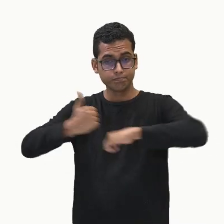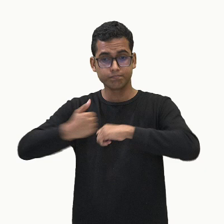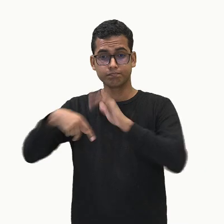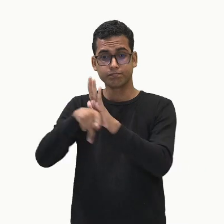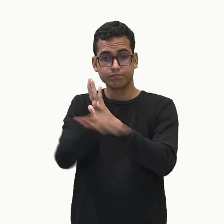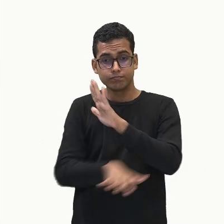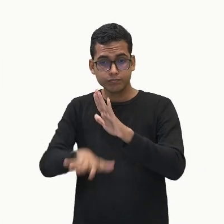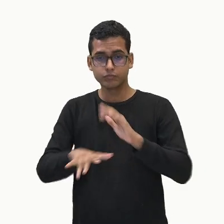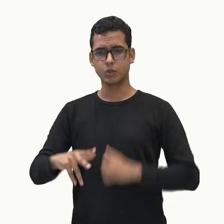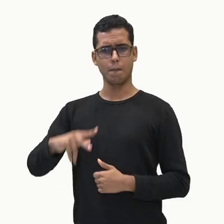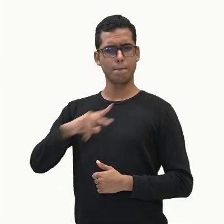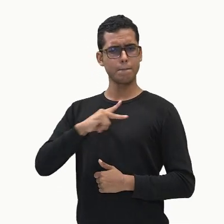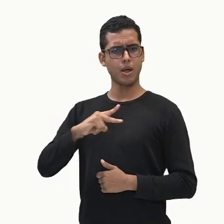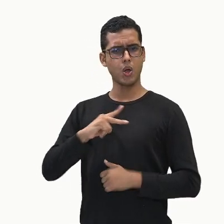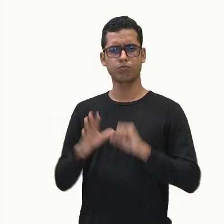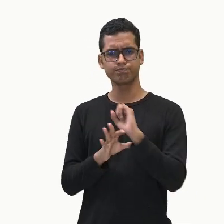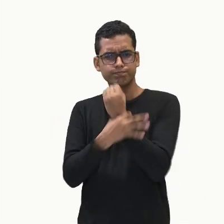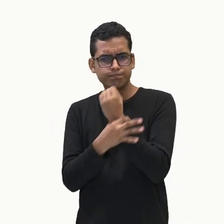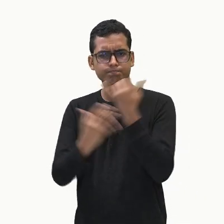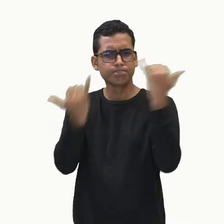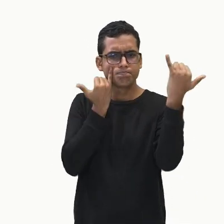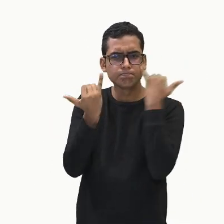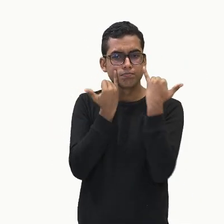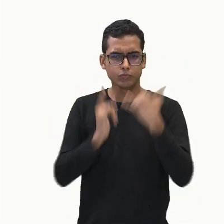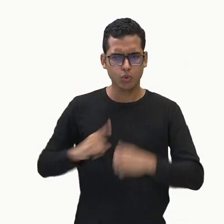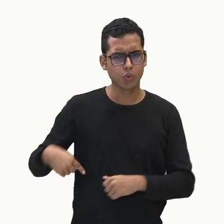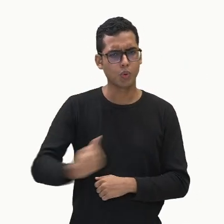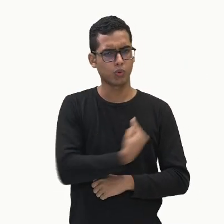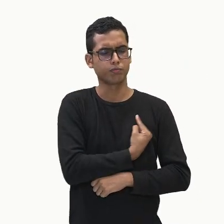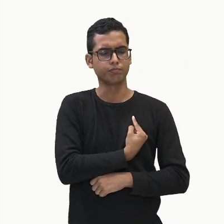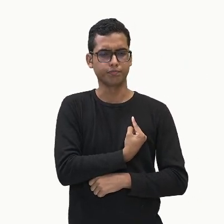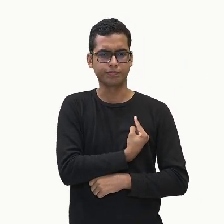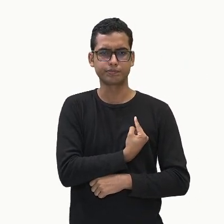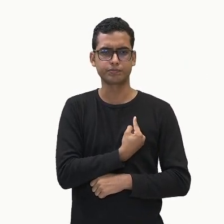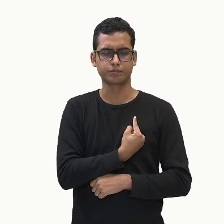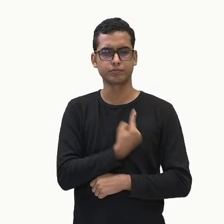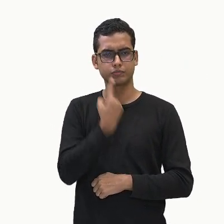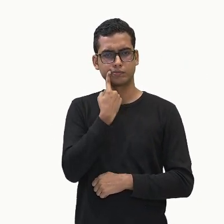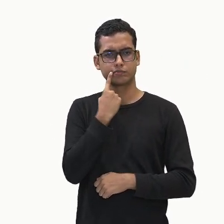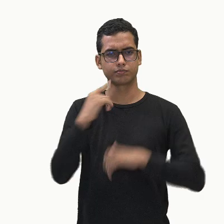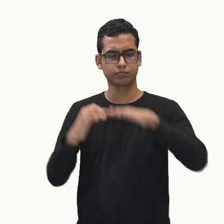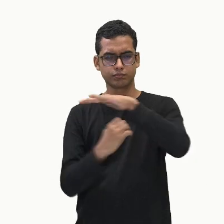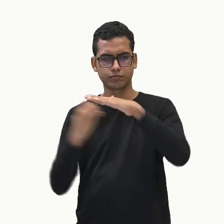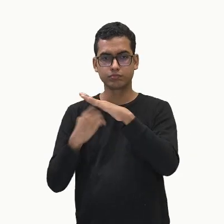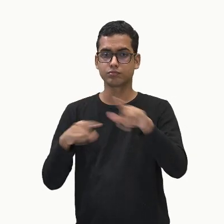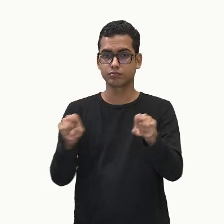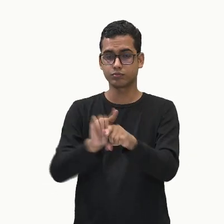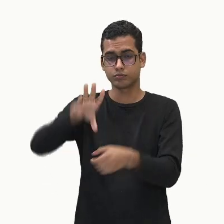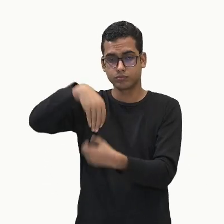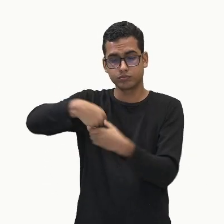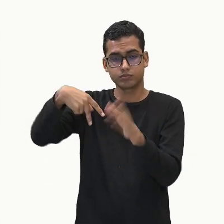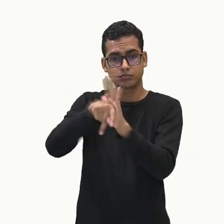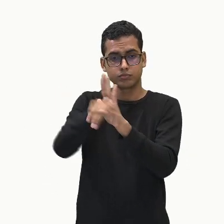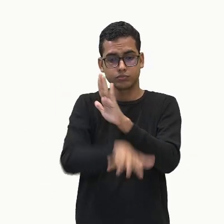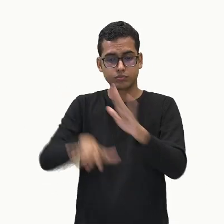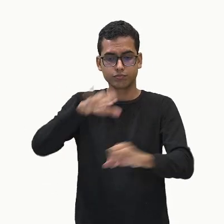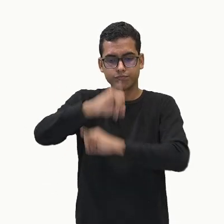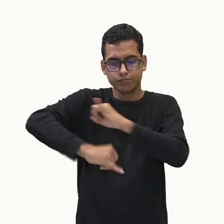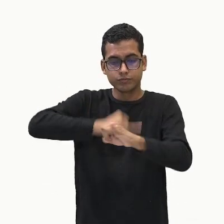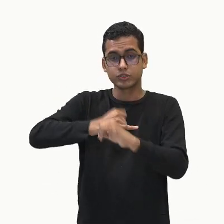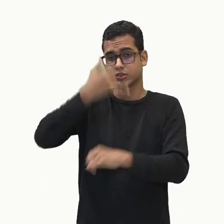da privacidade e da proteção dos nossos dados, né, dos dados das empresas na internet, evitando